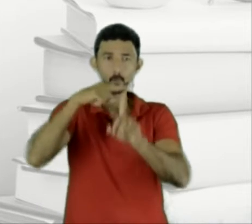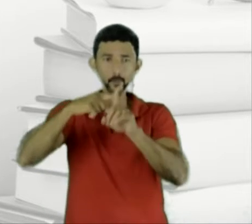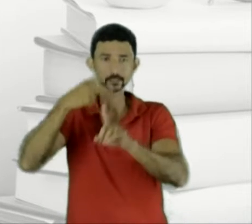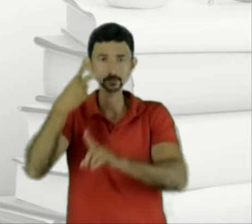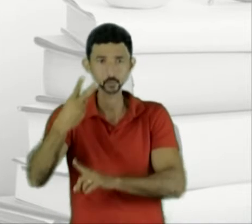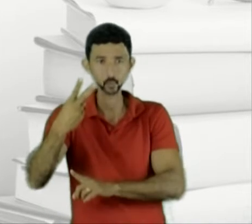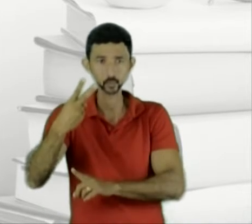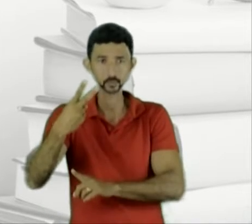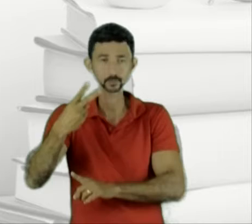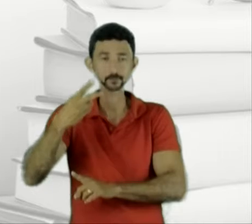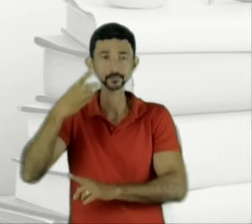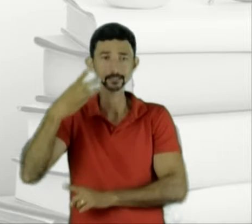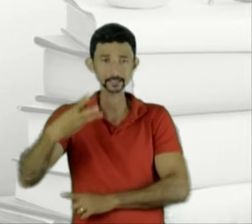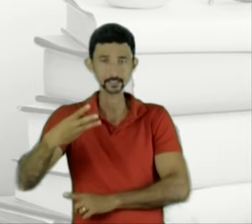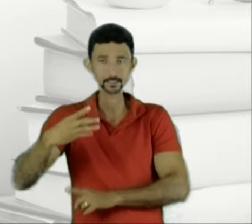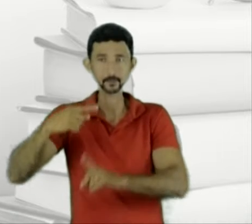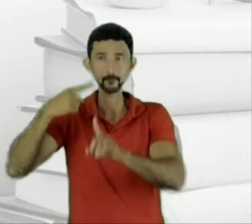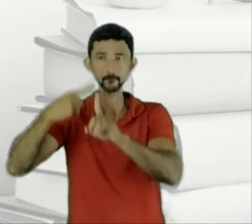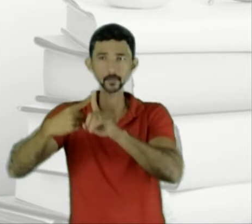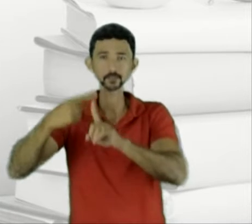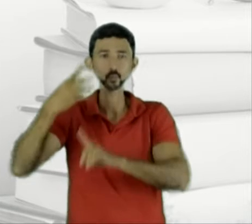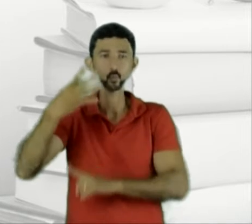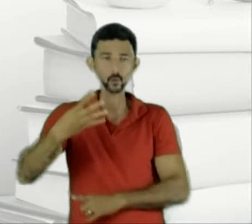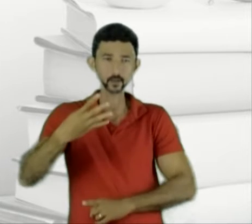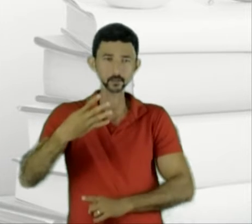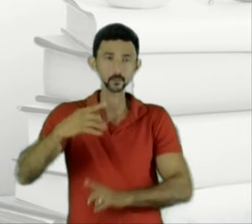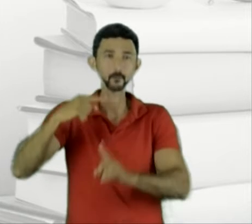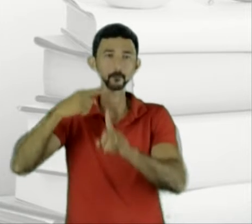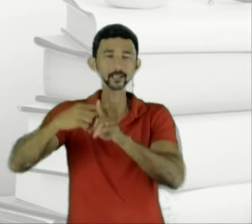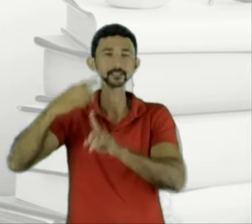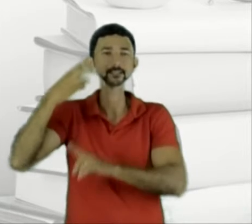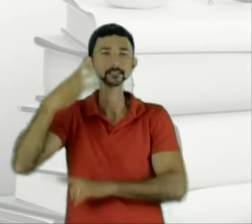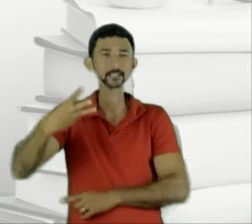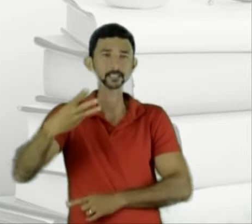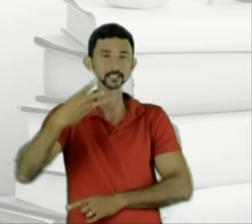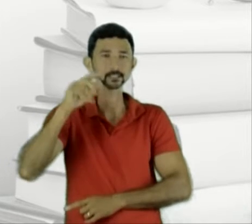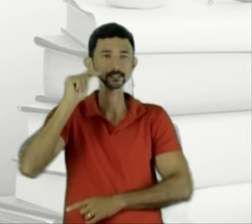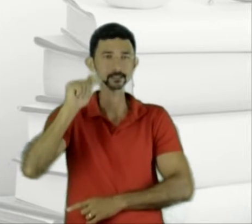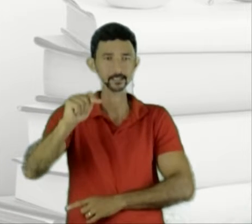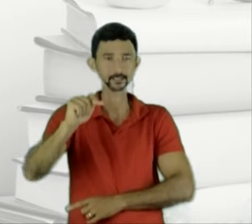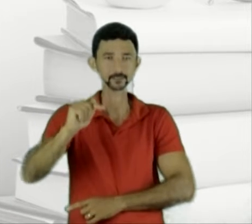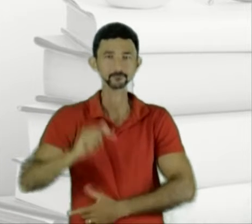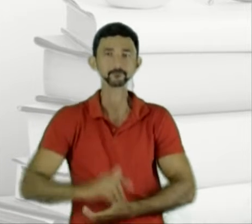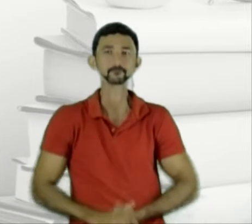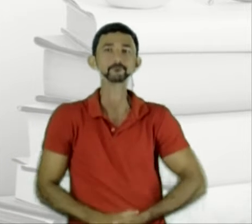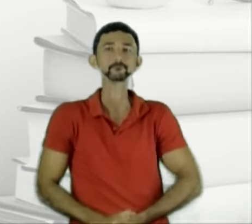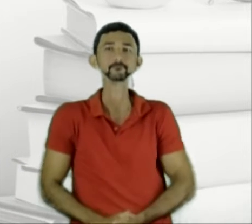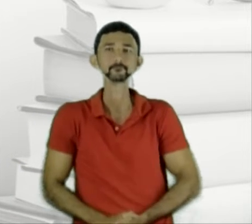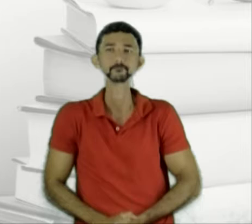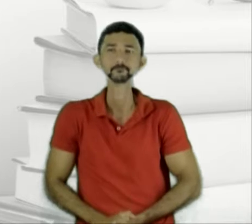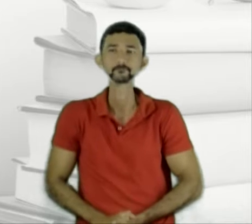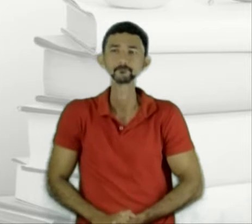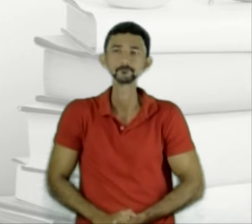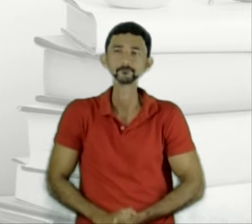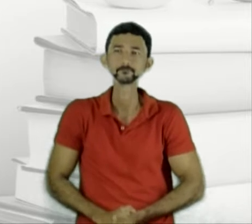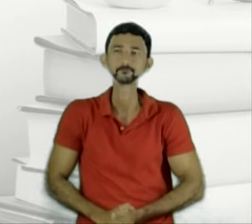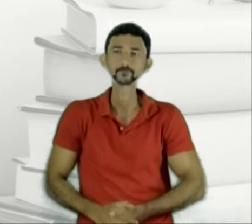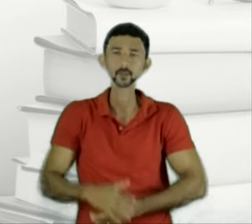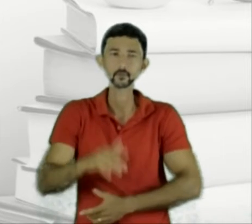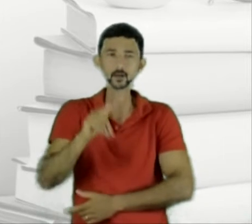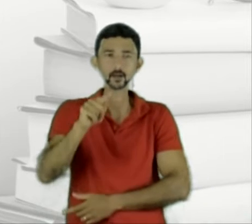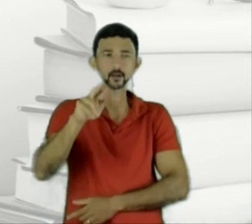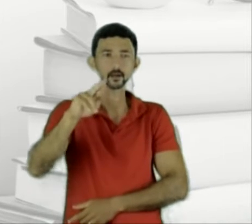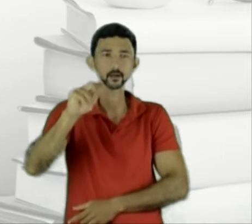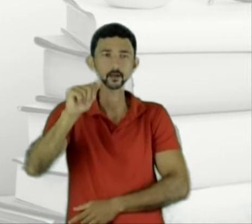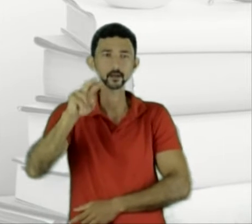2, 3, com mais 1, 4, com mais 3, 7. Então, a gente afirma que